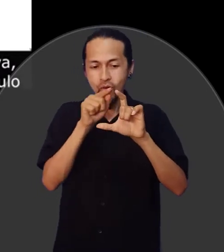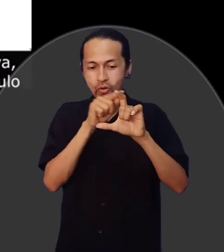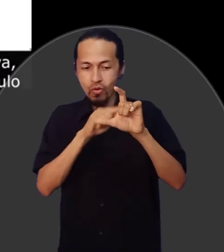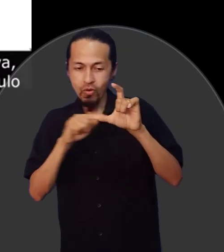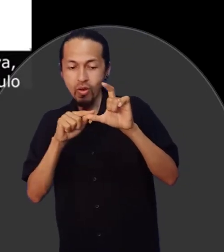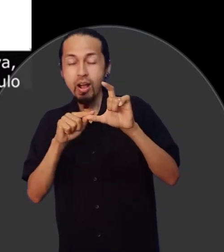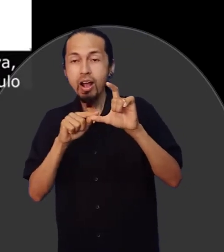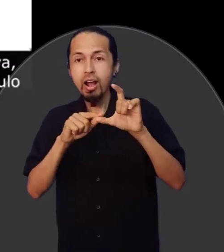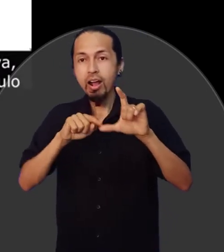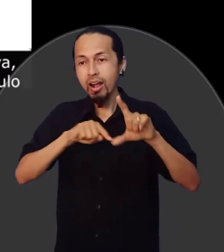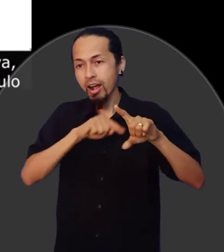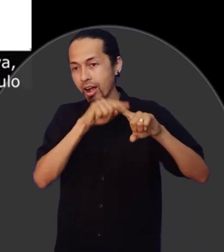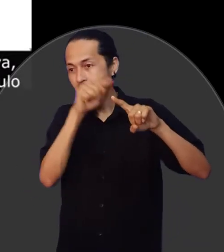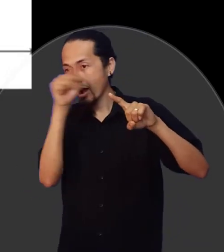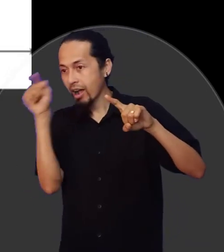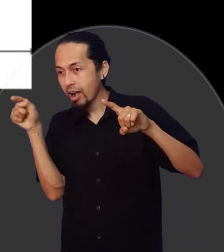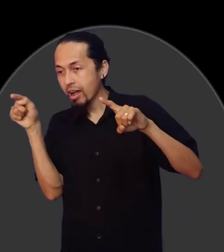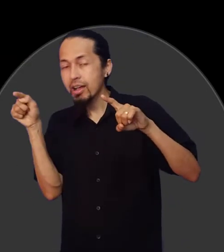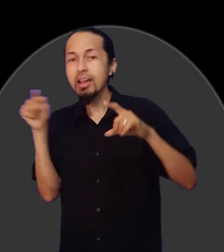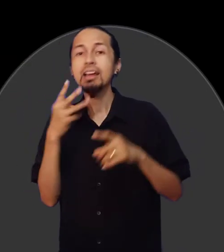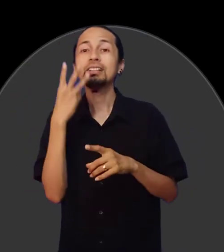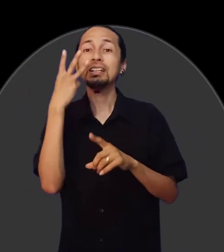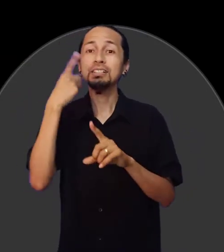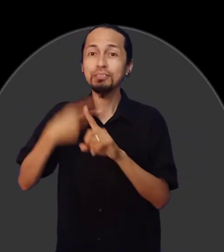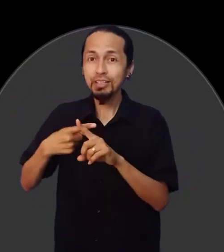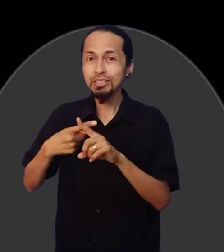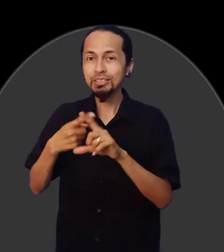3 vezes a área do círculo que a girava.